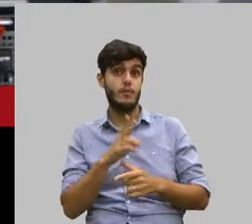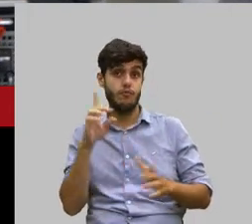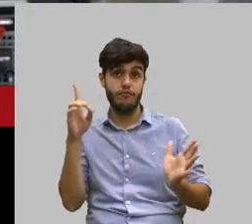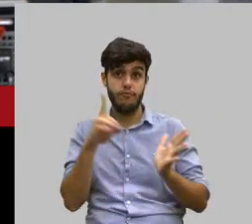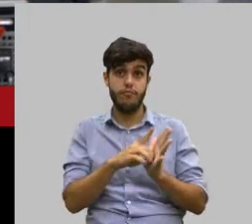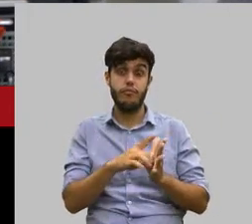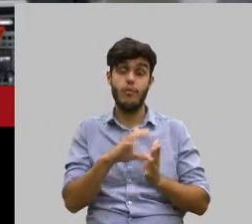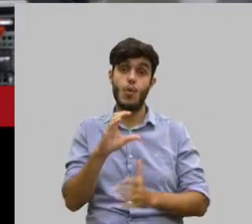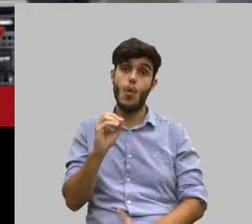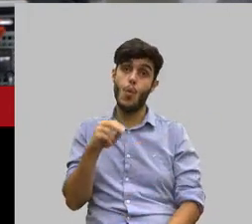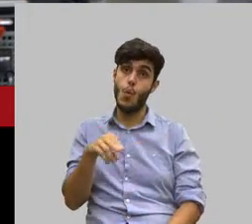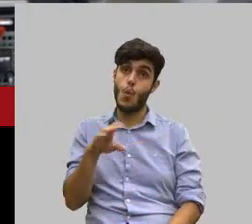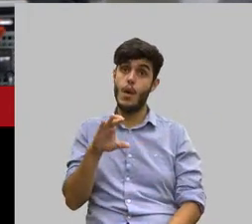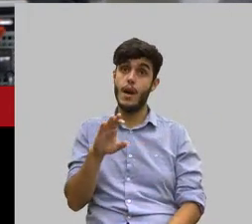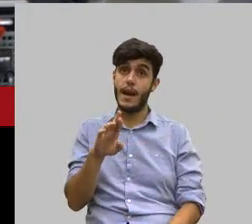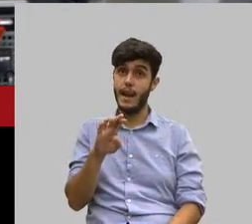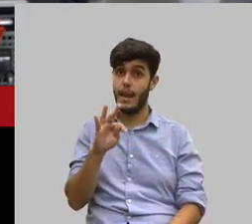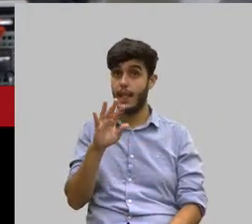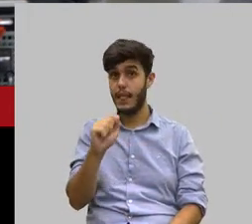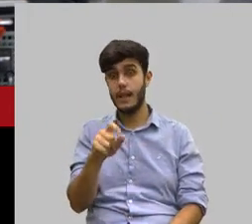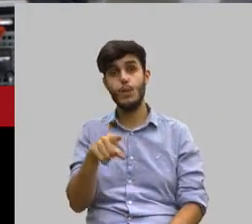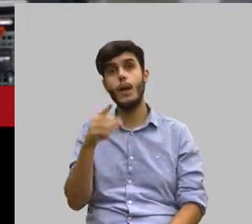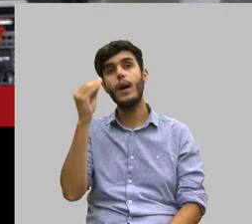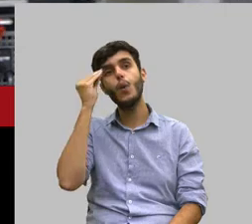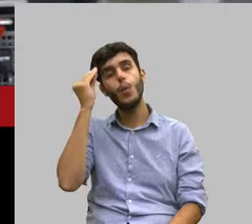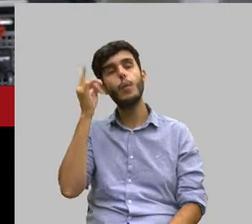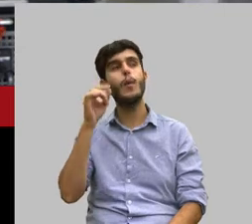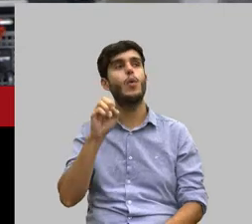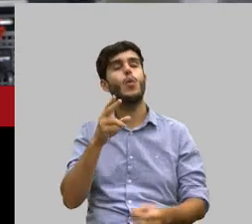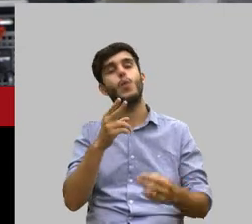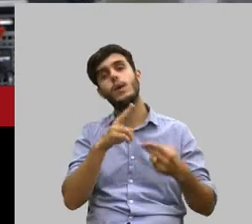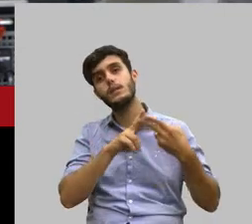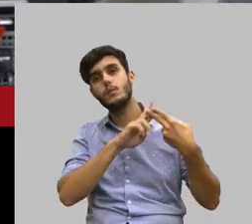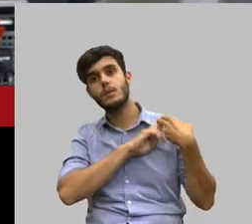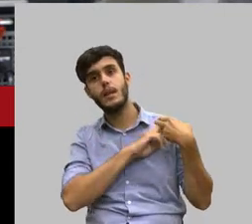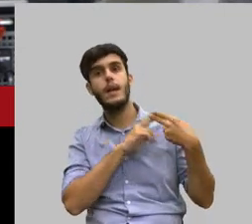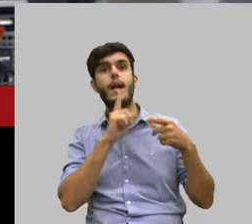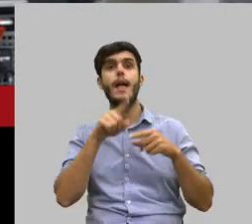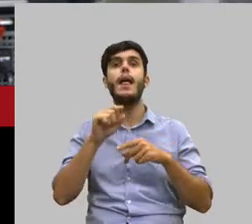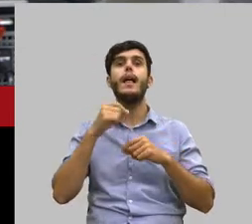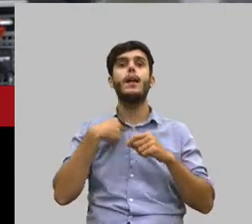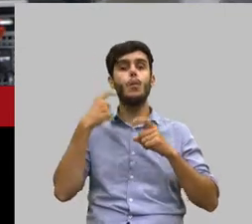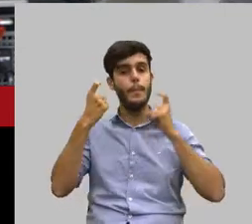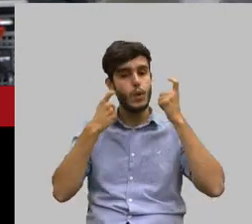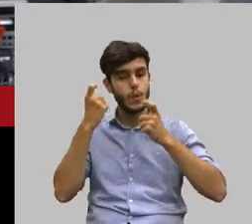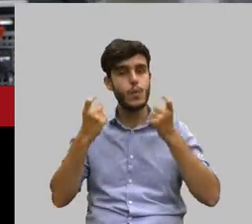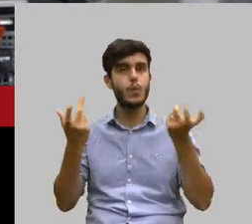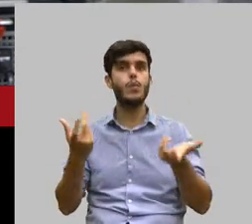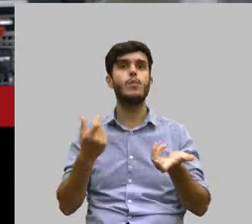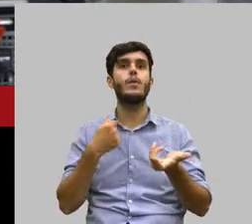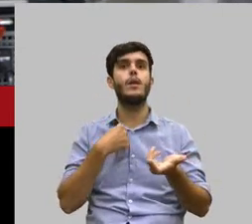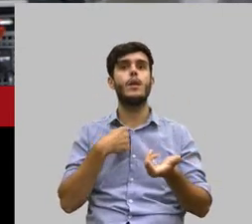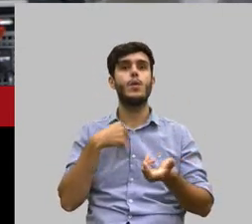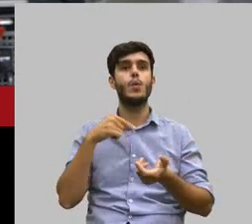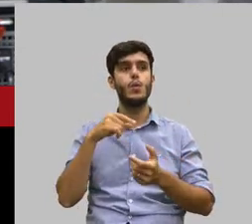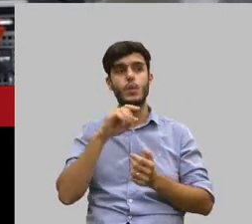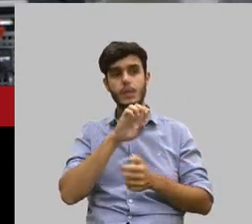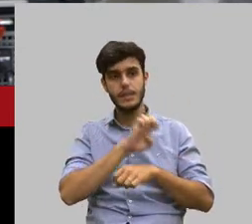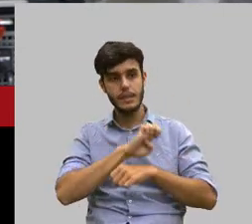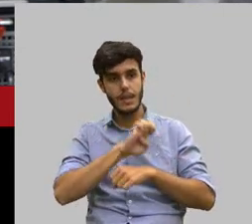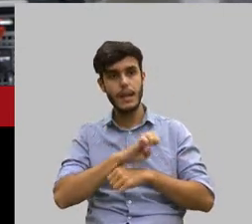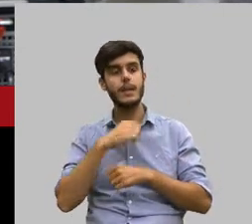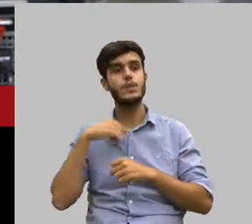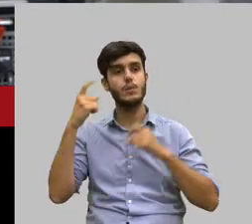Letícia não é um atestado de culpa ou de responsabilidade é um atestado de que eu me preocupo eu estado me preocupo e